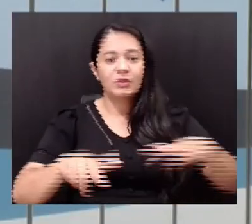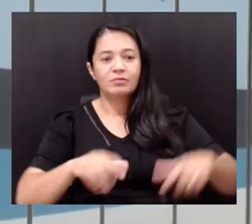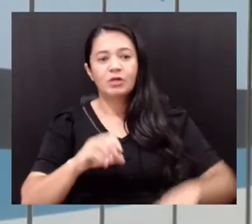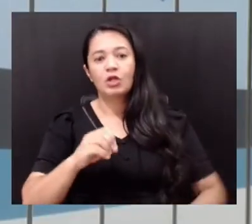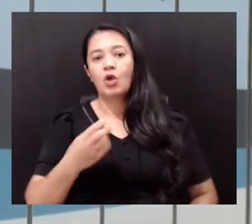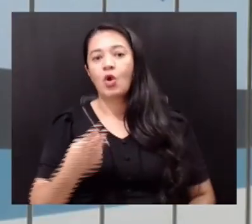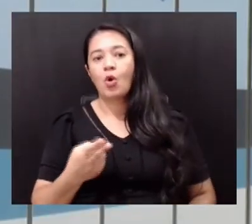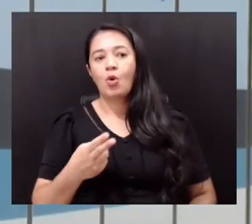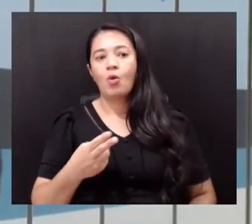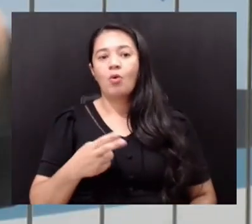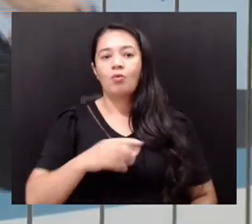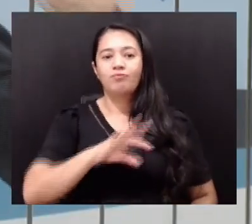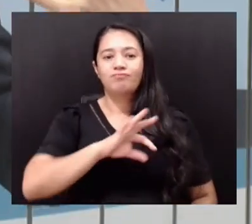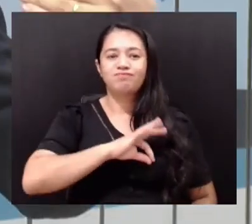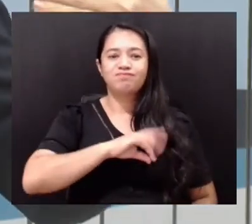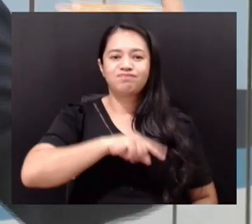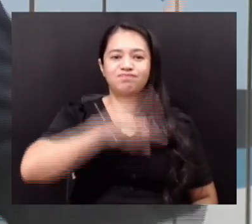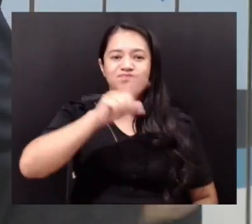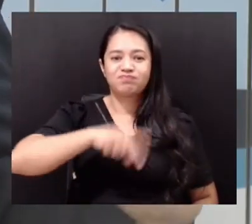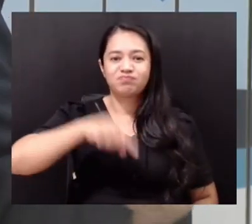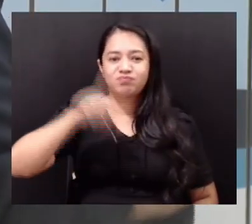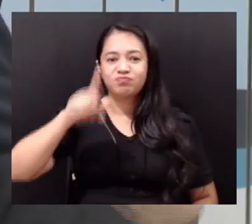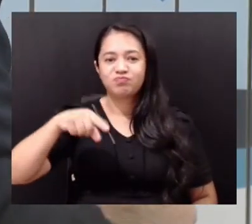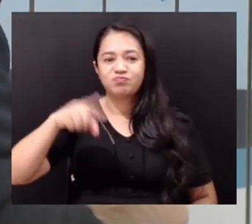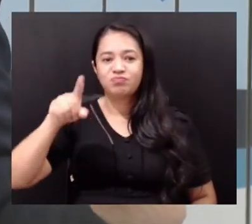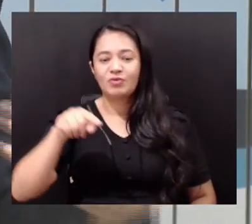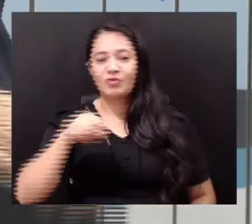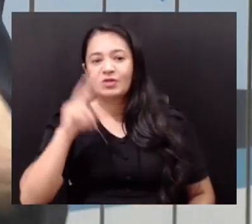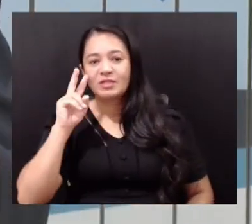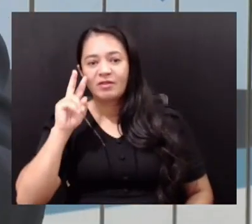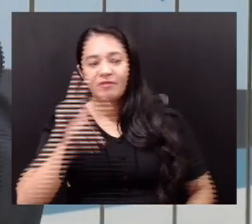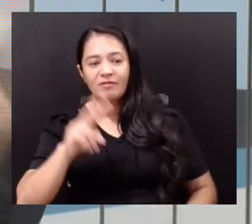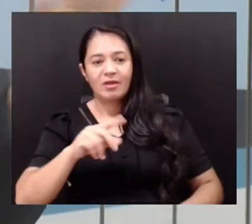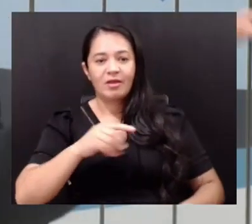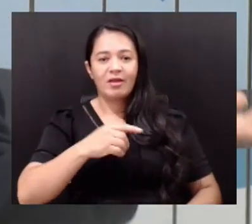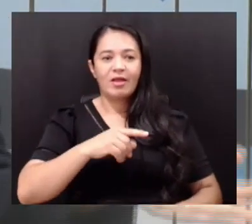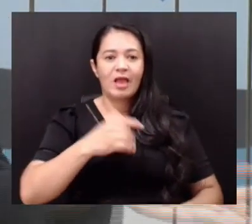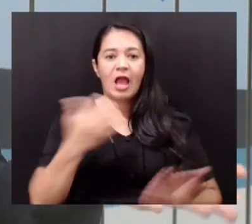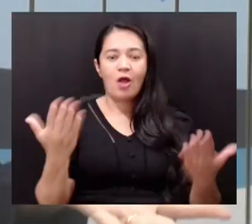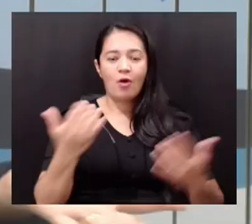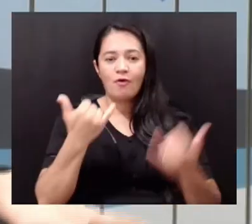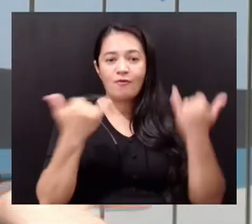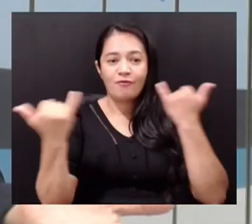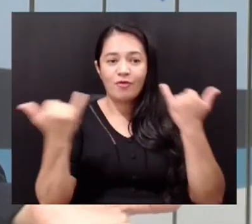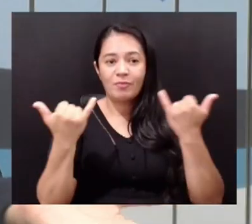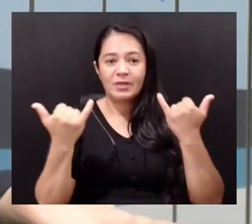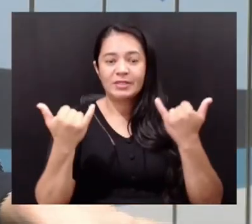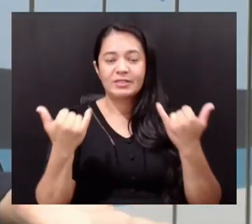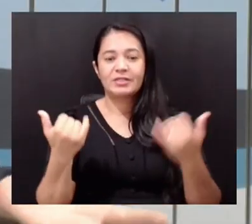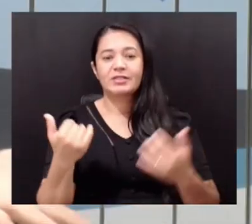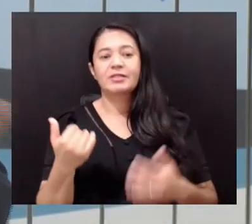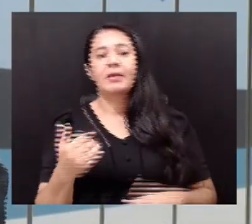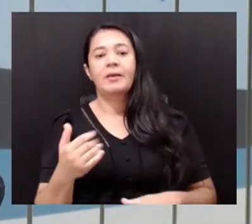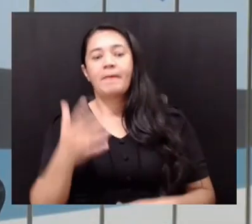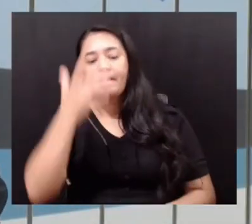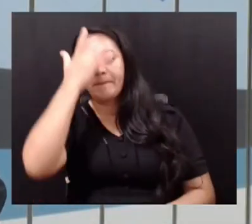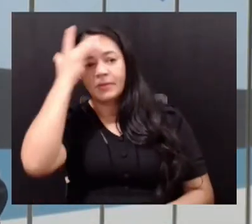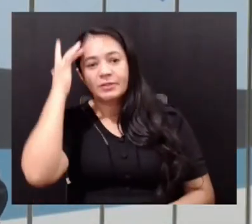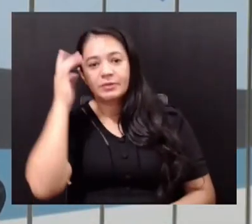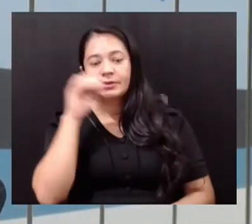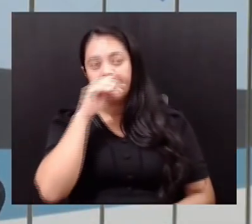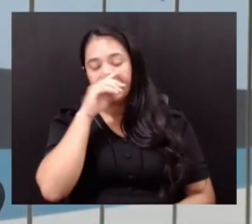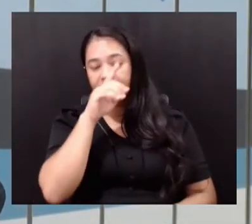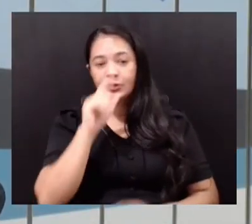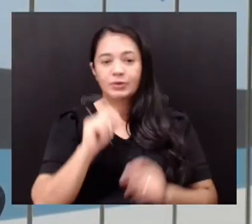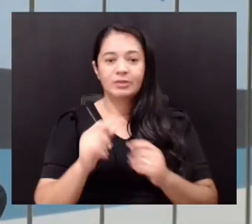inconstante, né? Quando você vê dados frequentes agora, das pessoas que saiu nesses últimos dias,